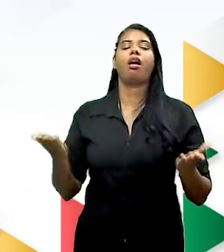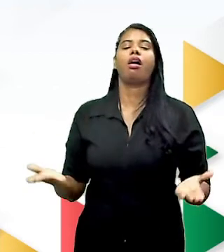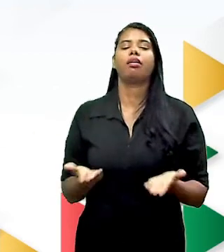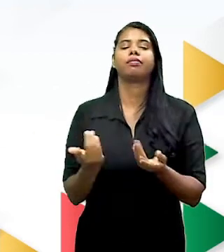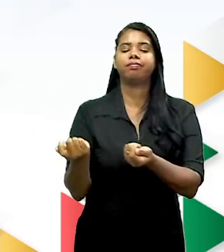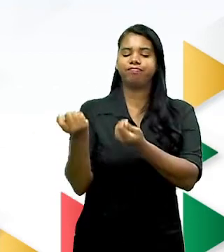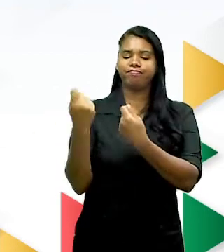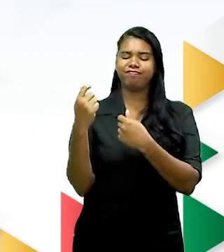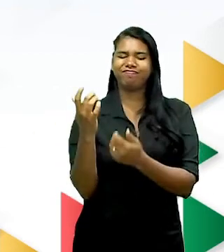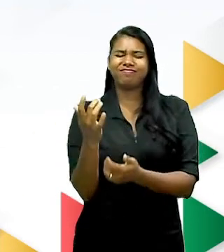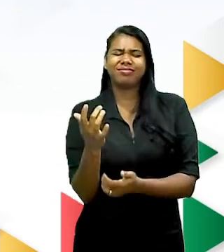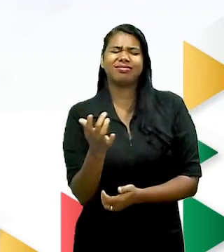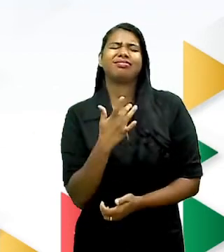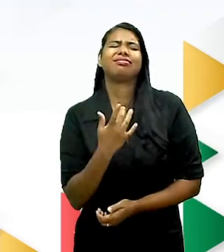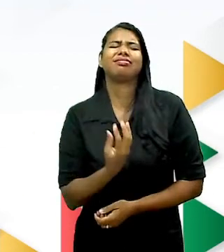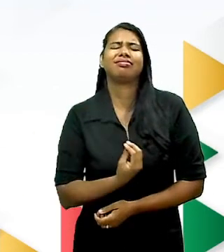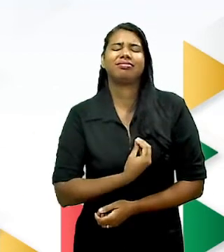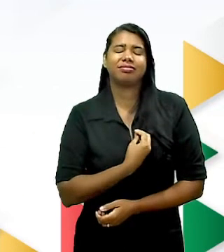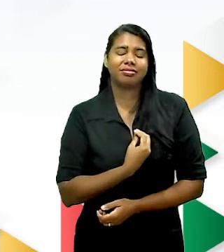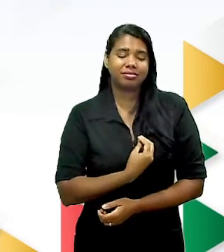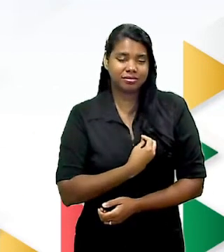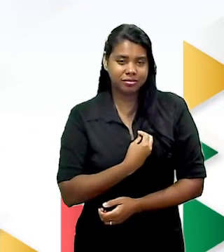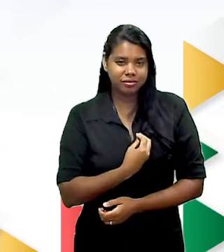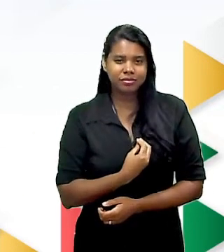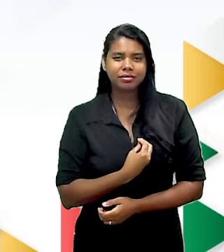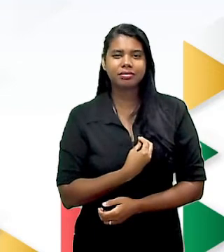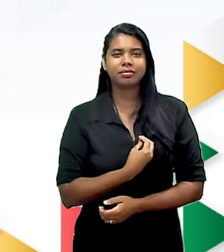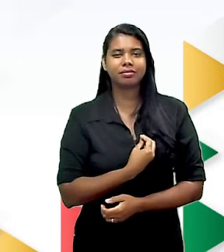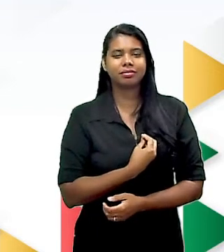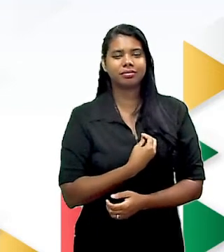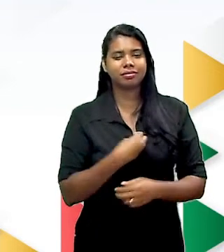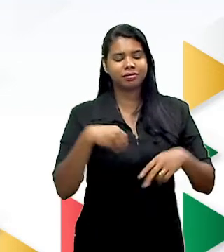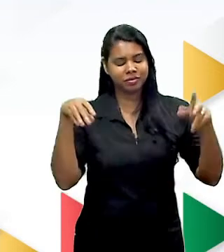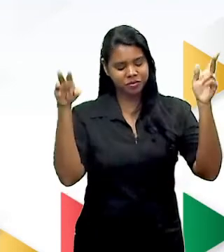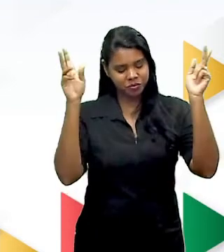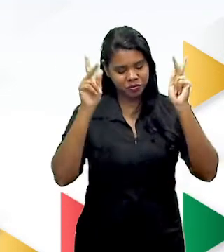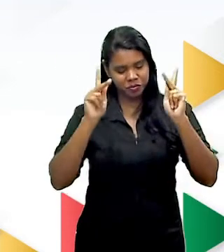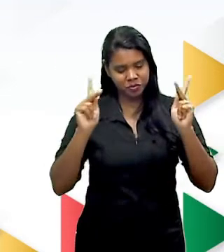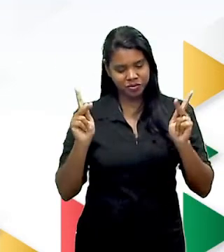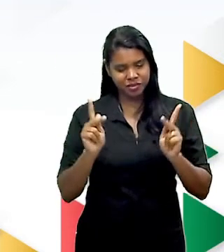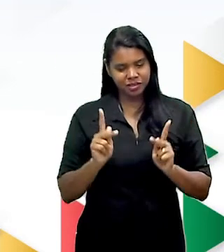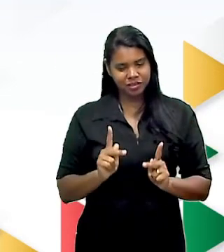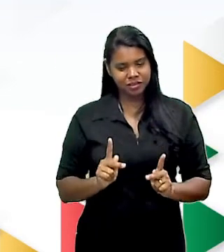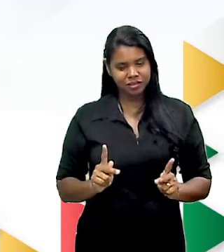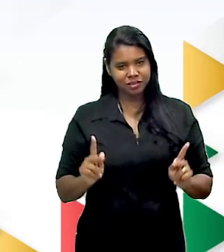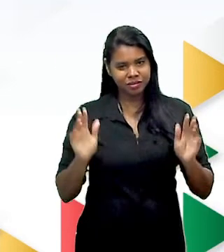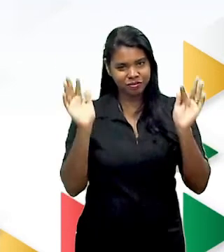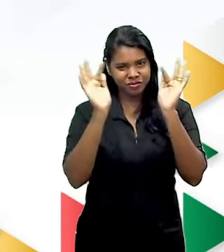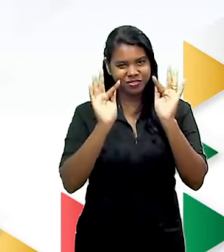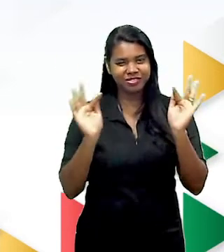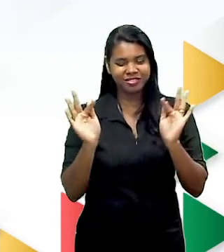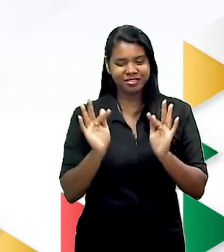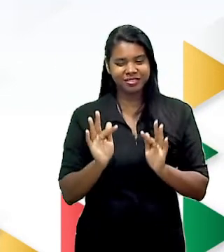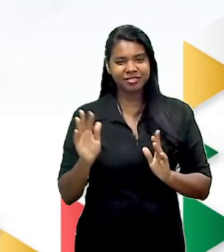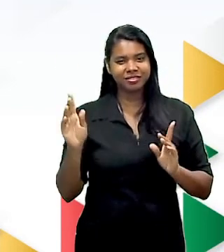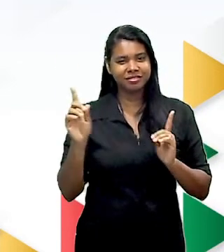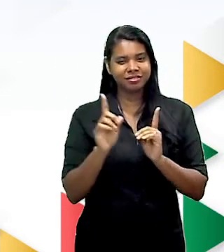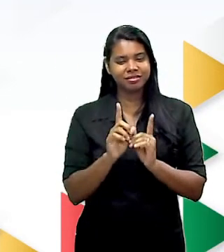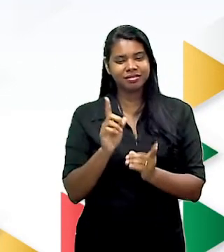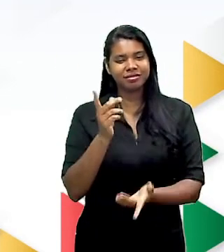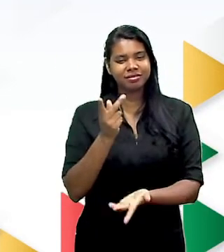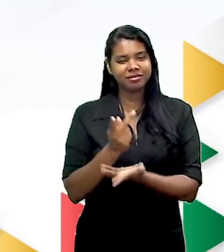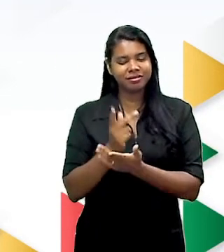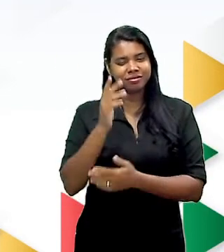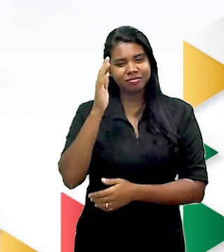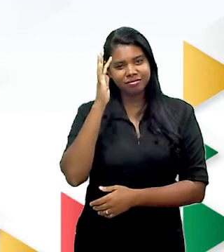dá sentido à nossa vida, nos trazendo paz e felicidade. Encontrar a sua